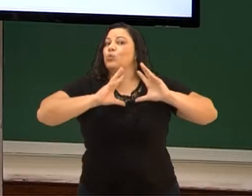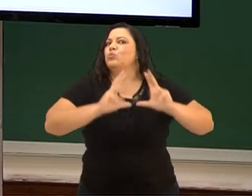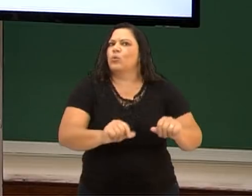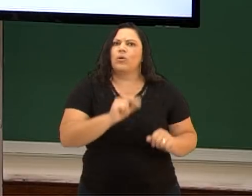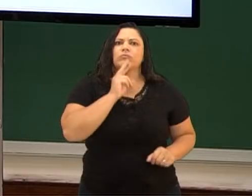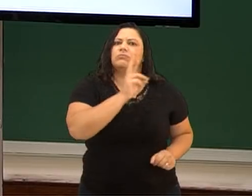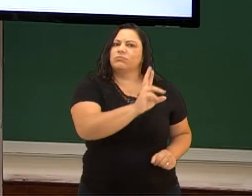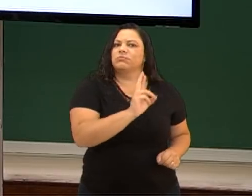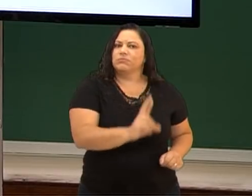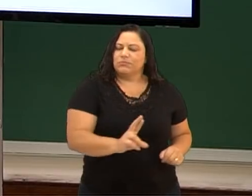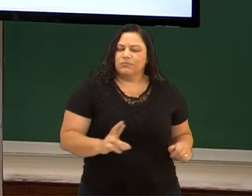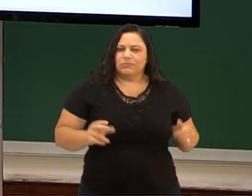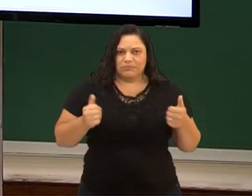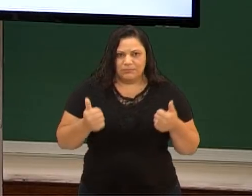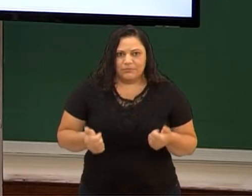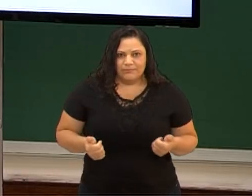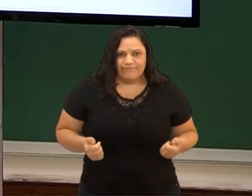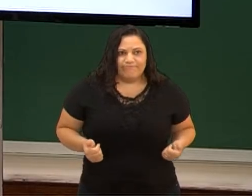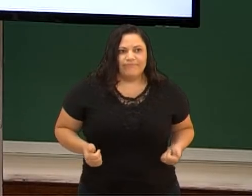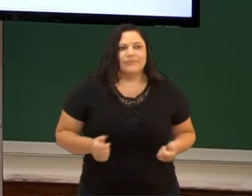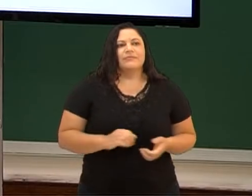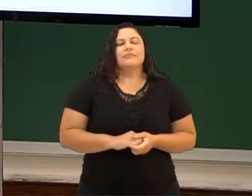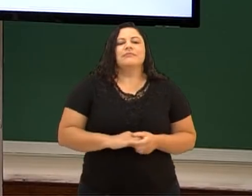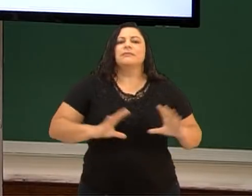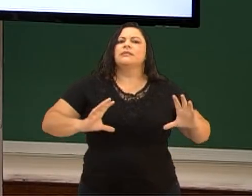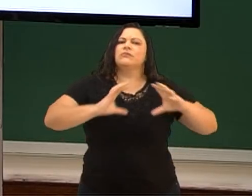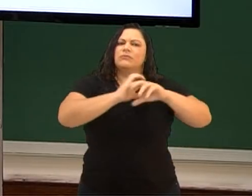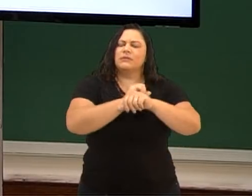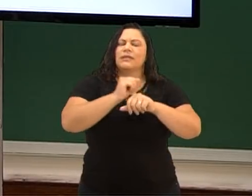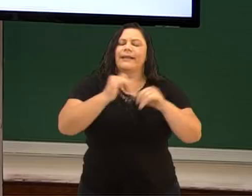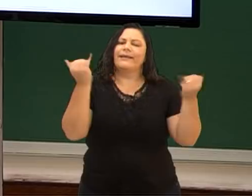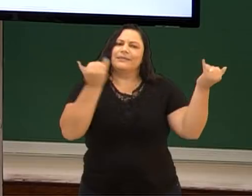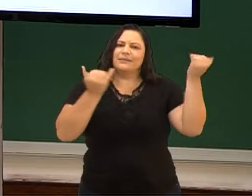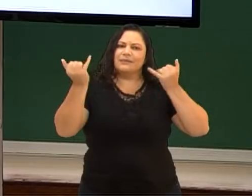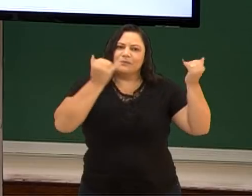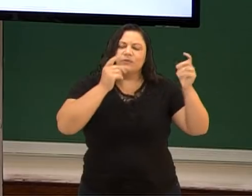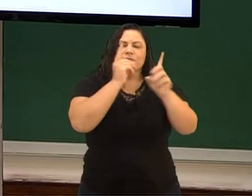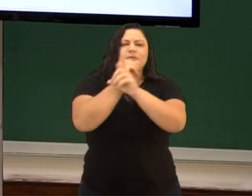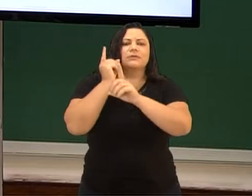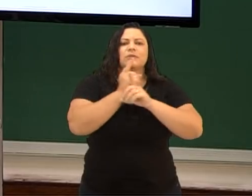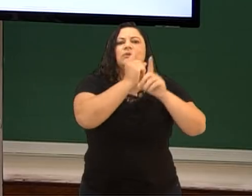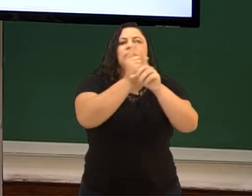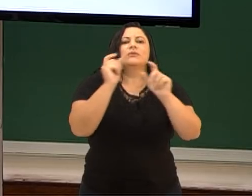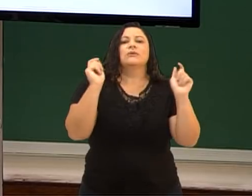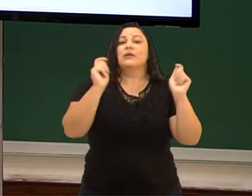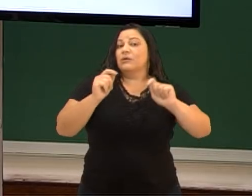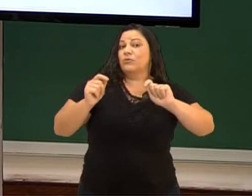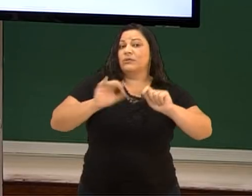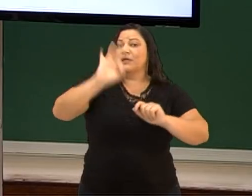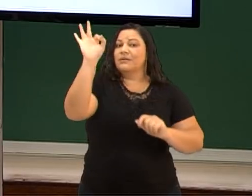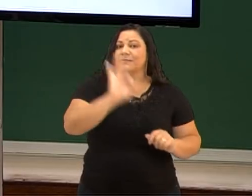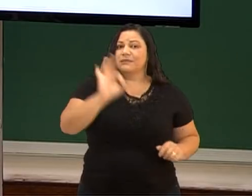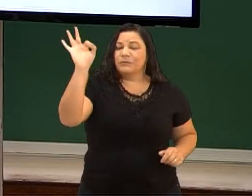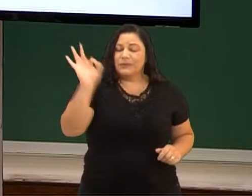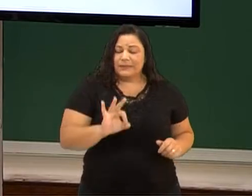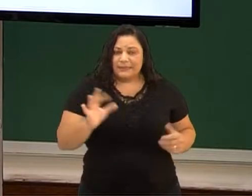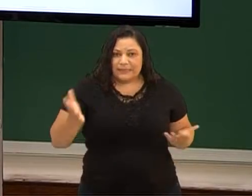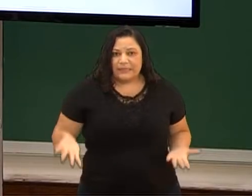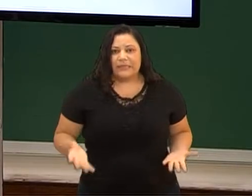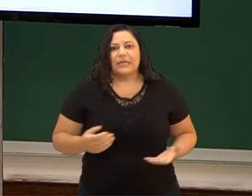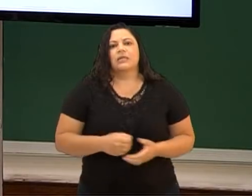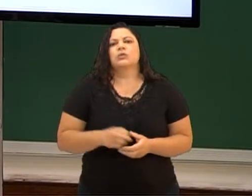por sinal, certo? Então, tendo essas informações, a gente vai encontrar por primeiro o quê? As porcentagens, ou